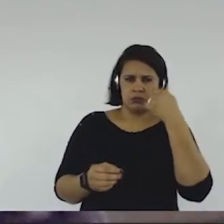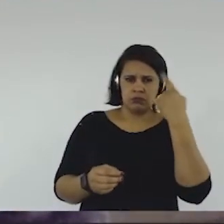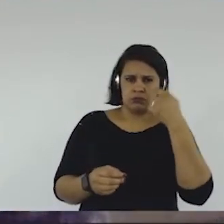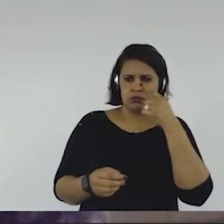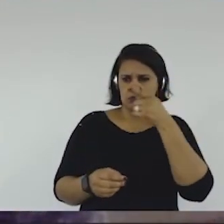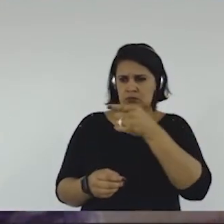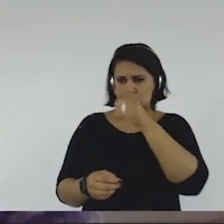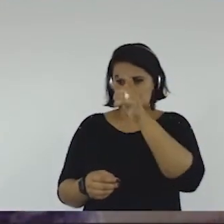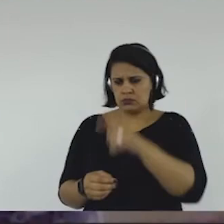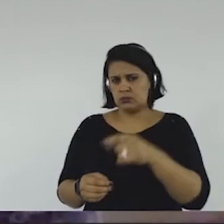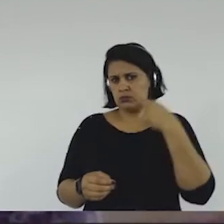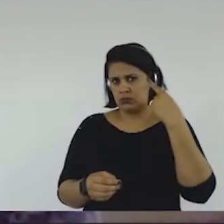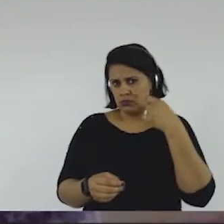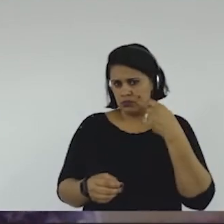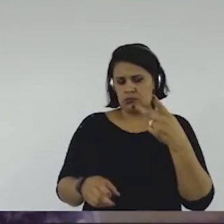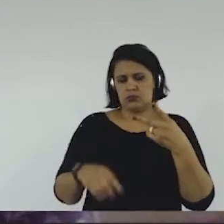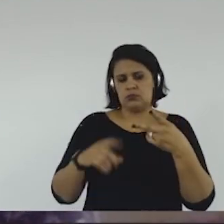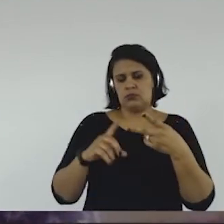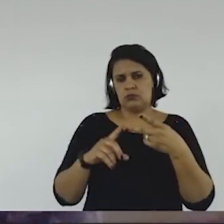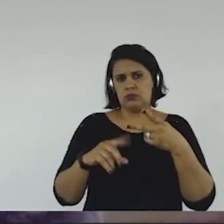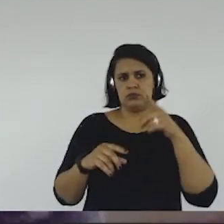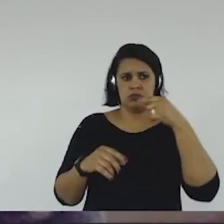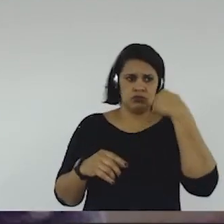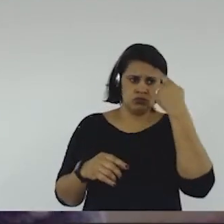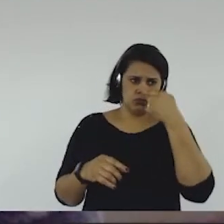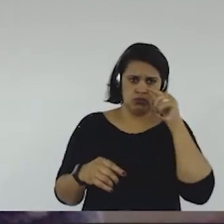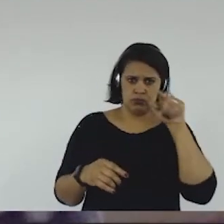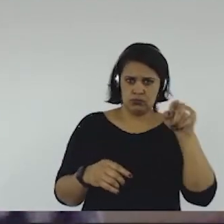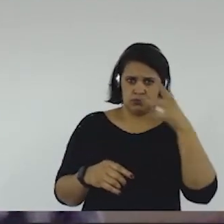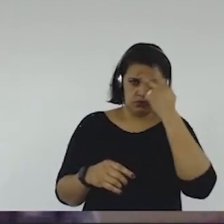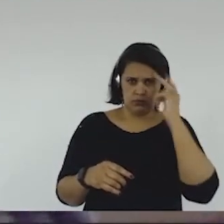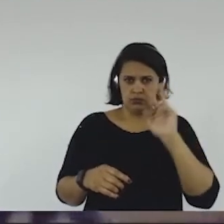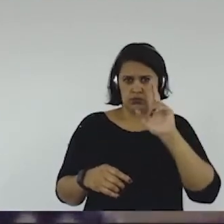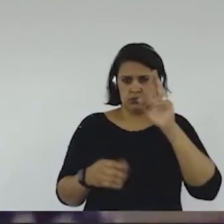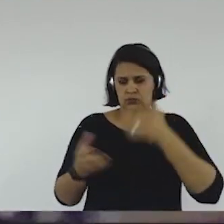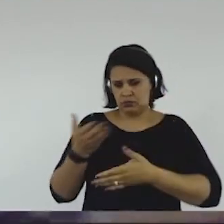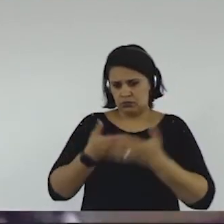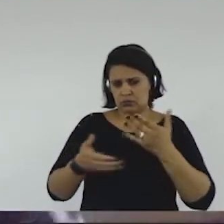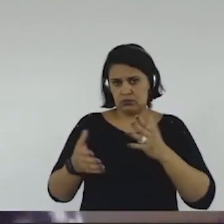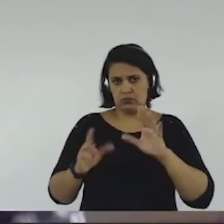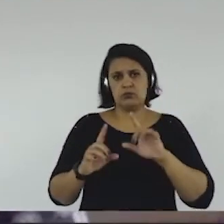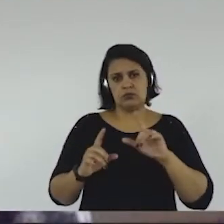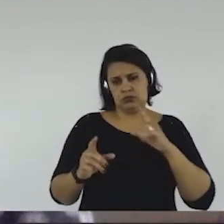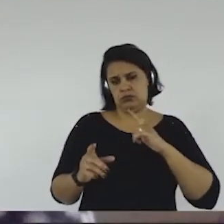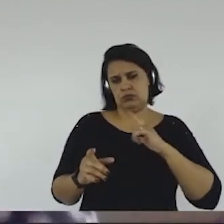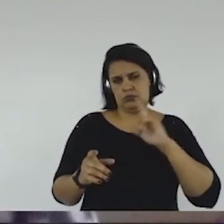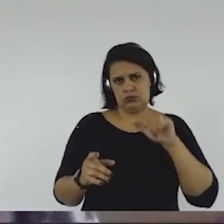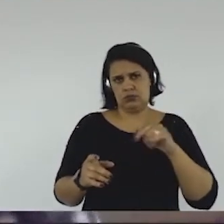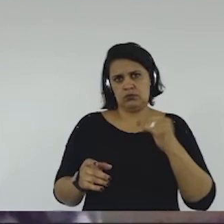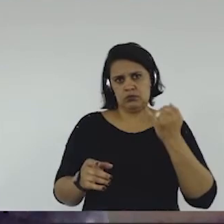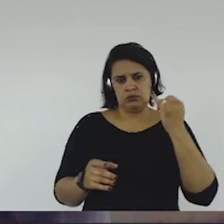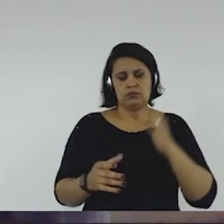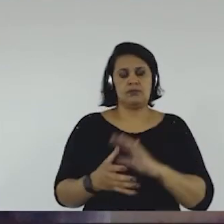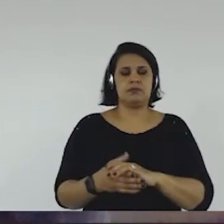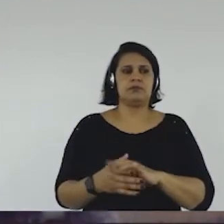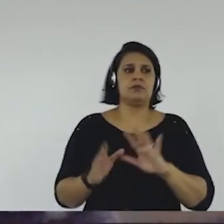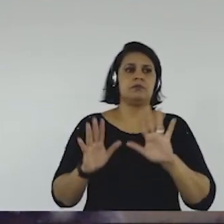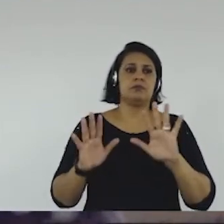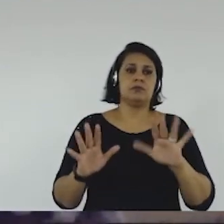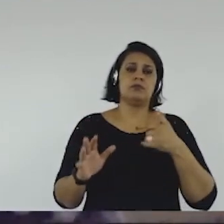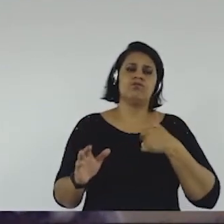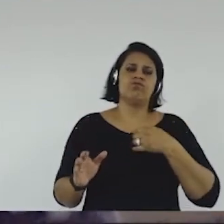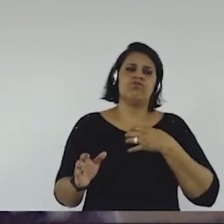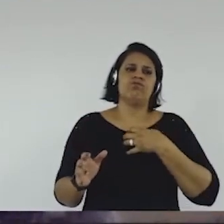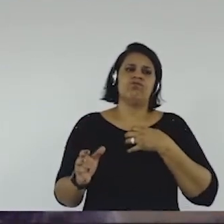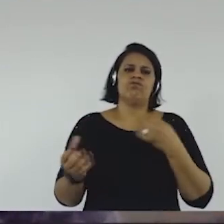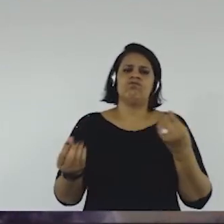árbitro. Então, que não é um custo tão importante, mas tem que ser olhado, sem dúvida. Agora, o que eu tenho